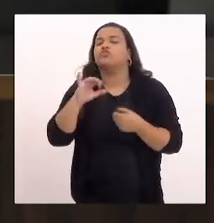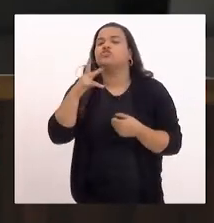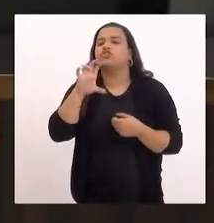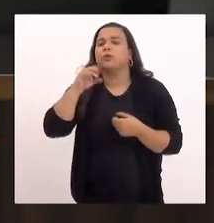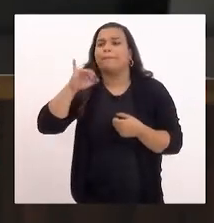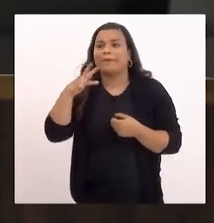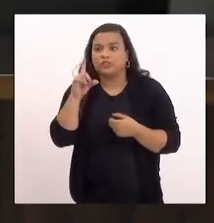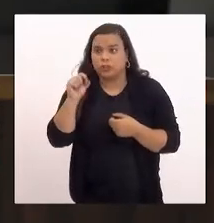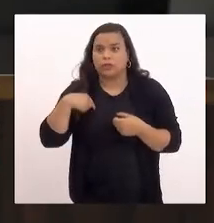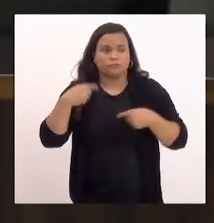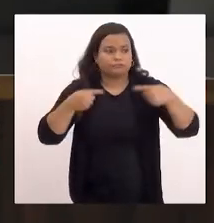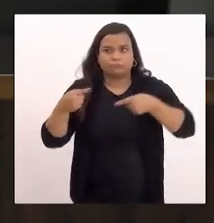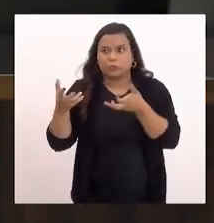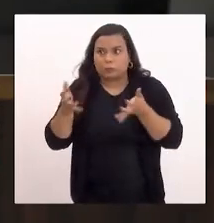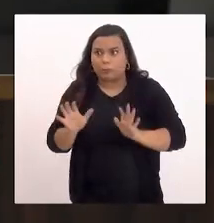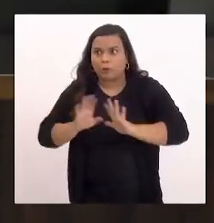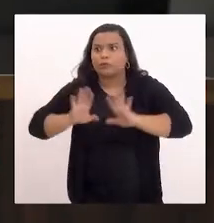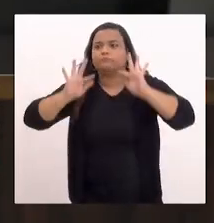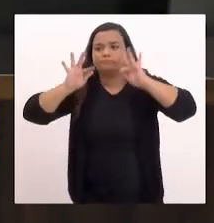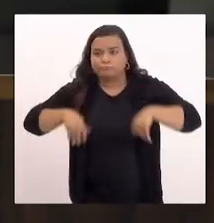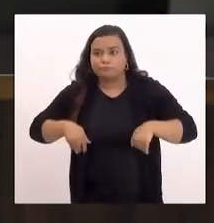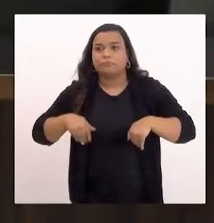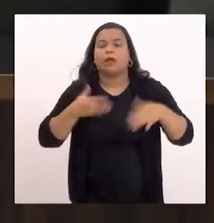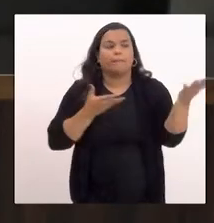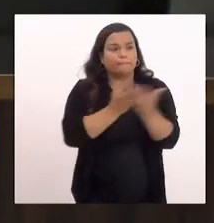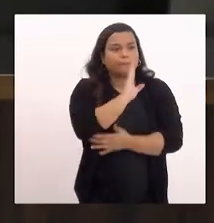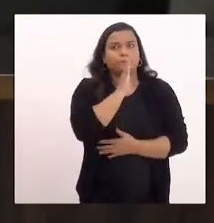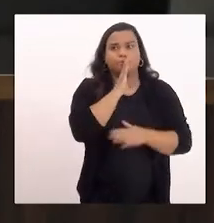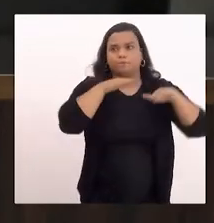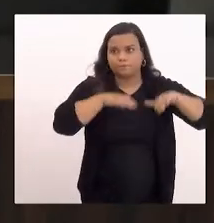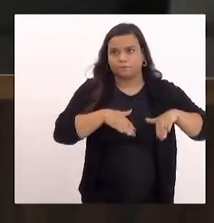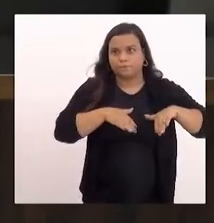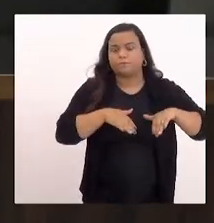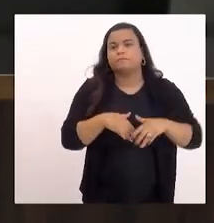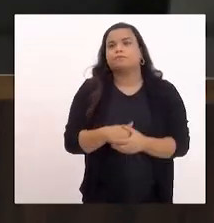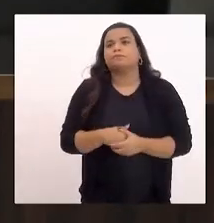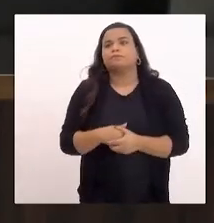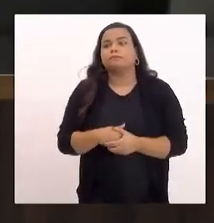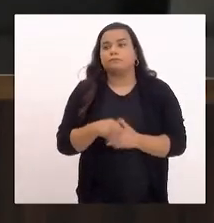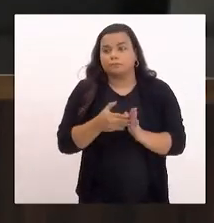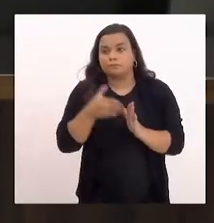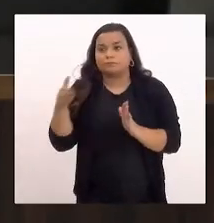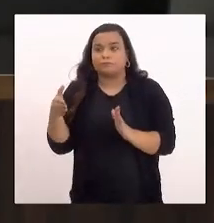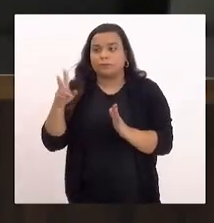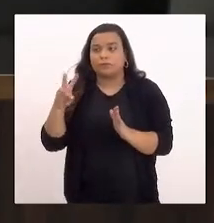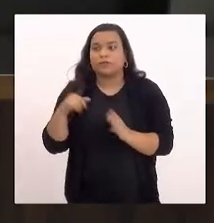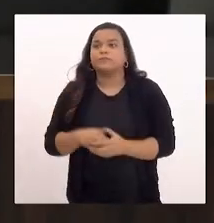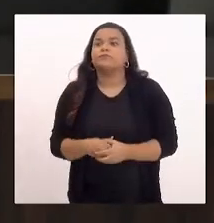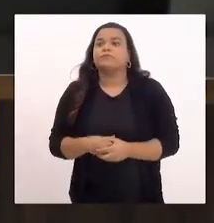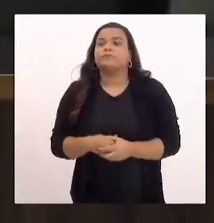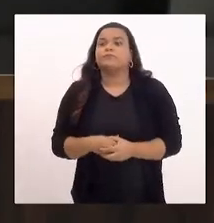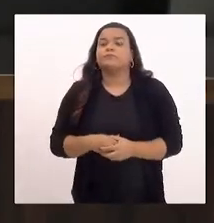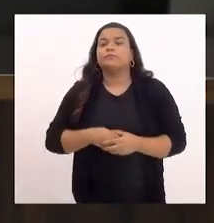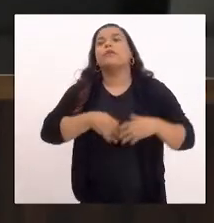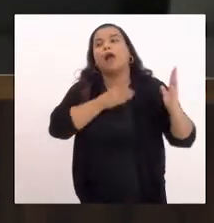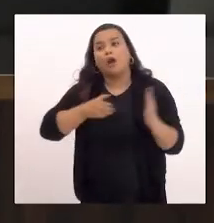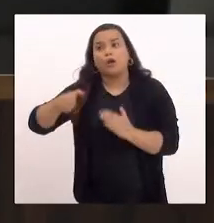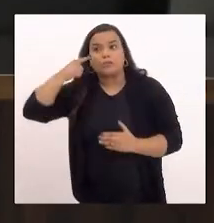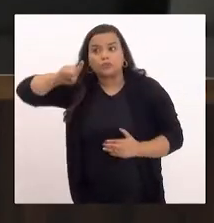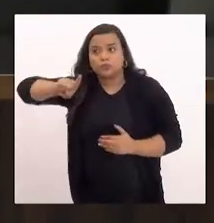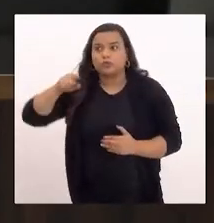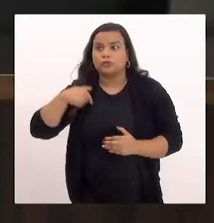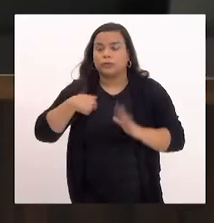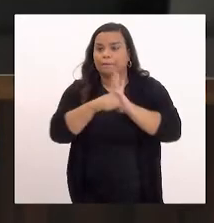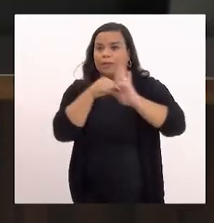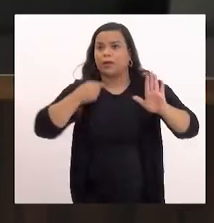não havendo o queira discutir, encerrada a discussão, em votação, os senhores que aprovam permaneçam como estão aprovados, vai à promulgação. Incluído na ordem do dia, de acordo com o parágrafo terceiro do